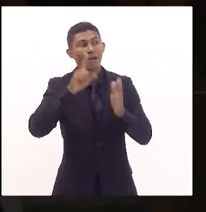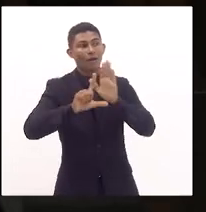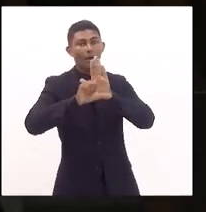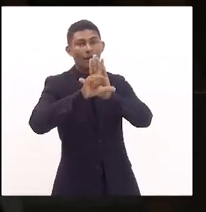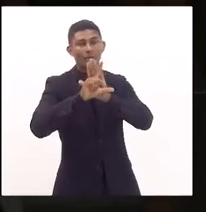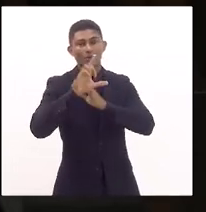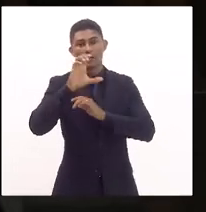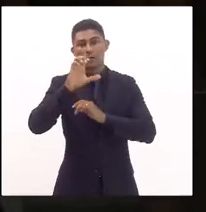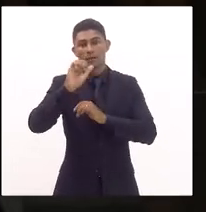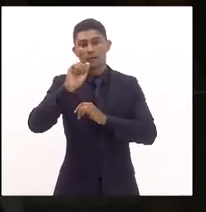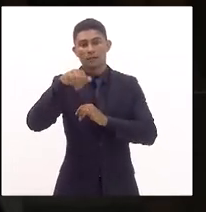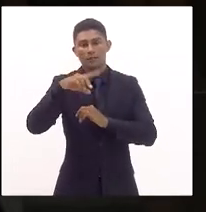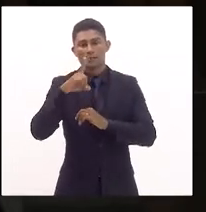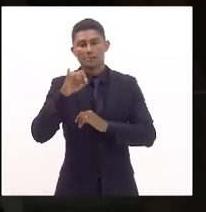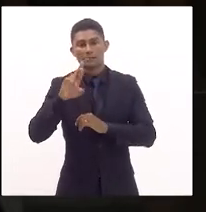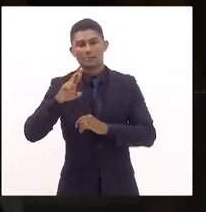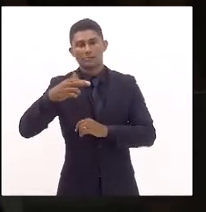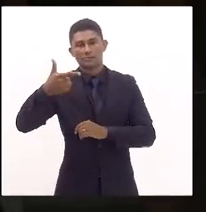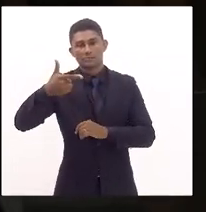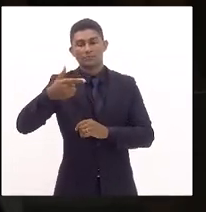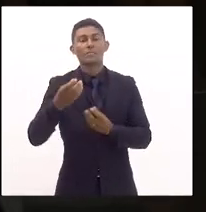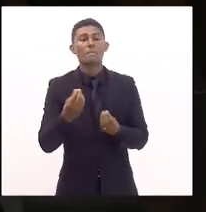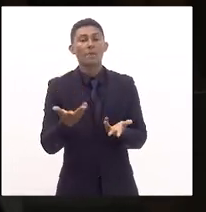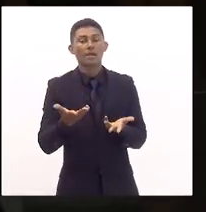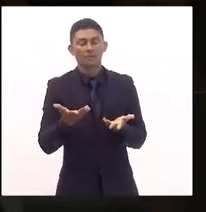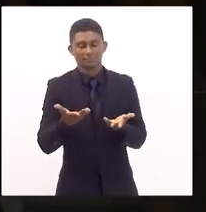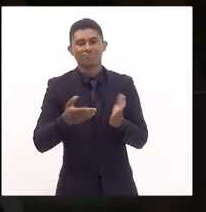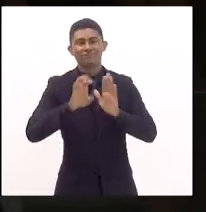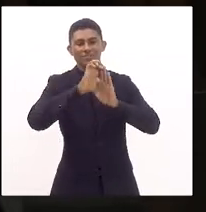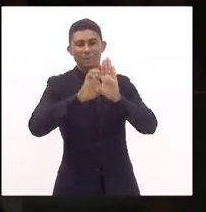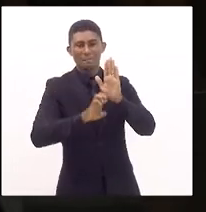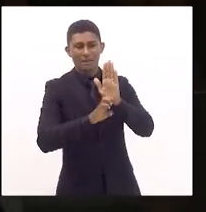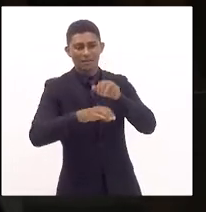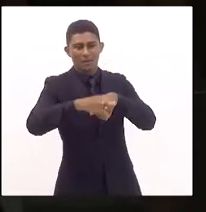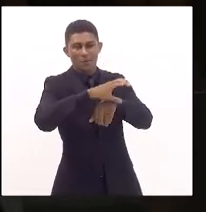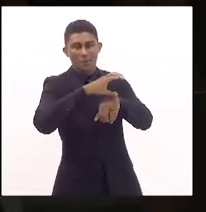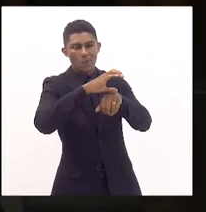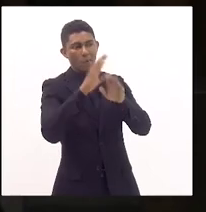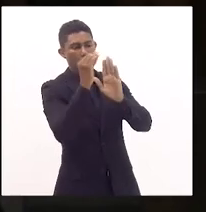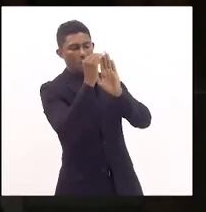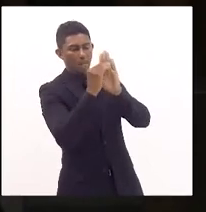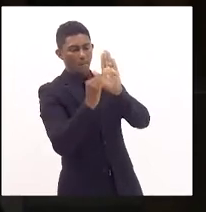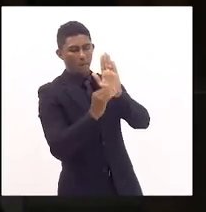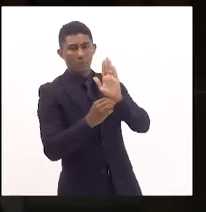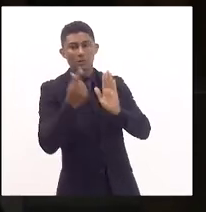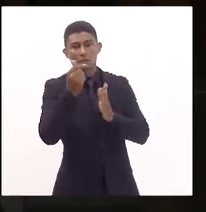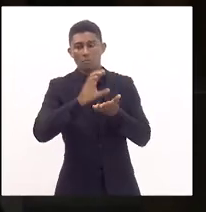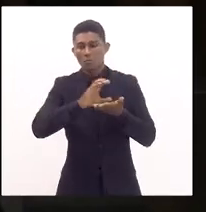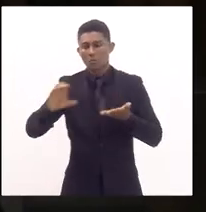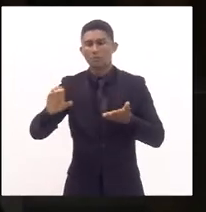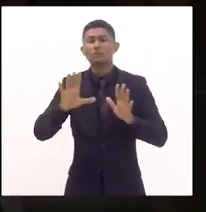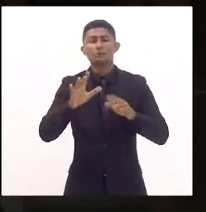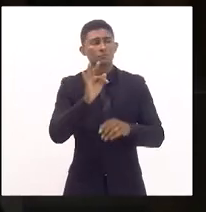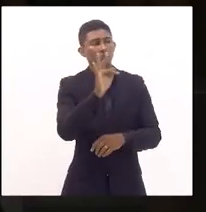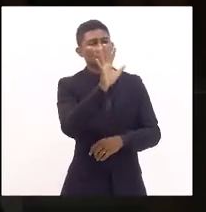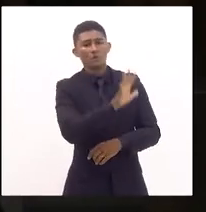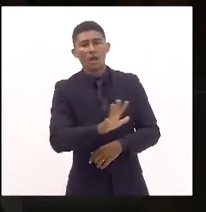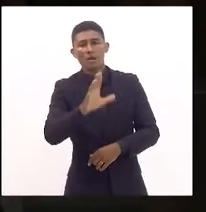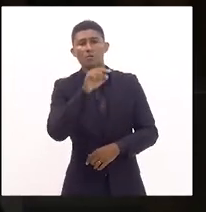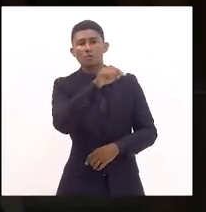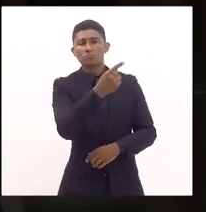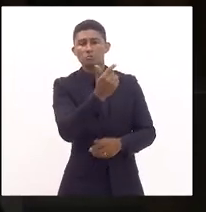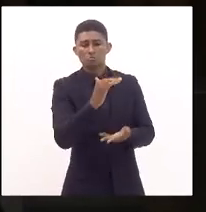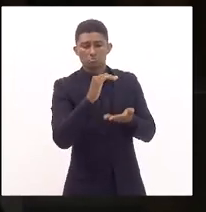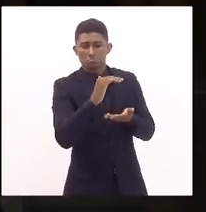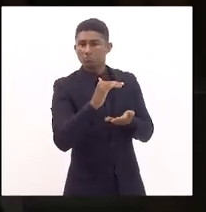para compensar por emenda constitucional. Mas a União não tem dinheiro no Tesouro, como é que vai compensar?